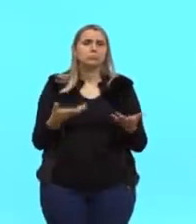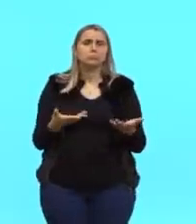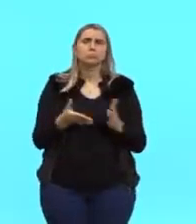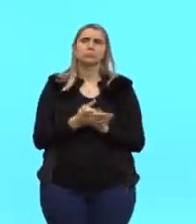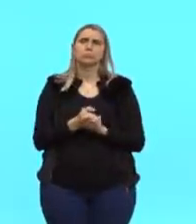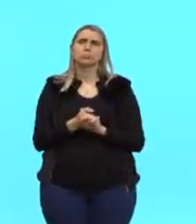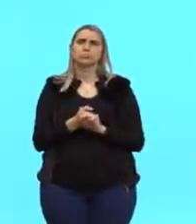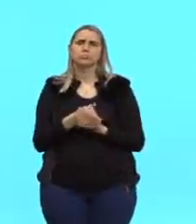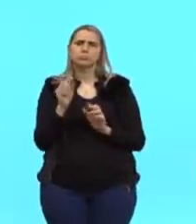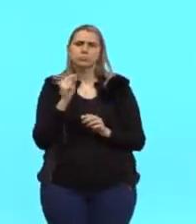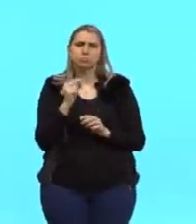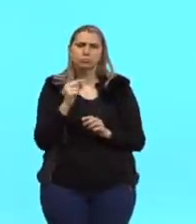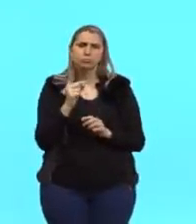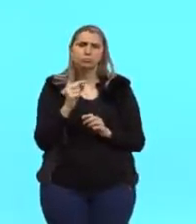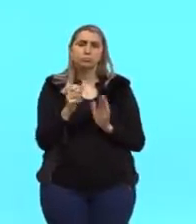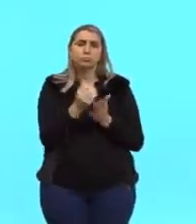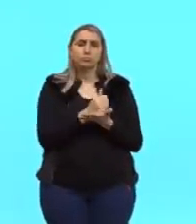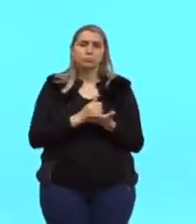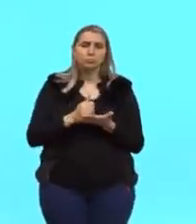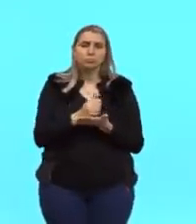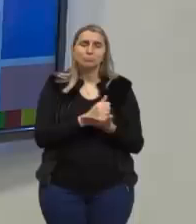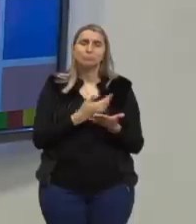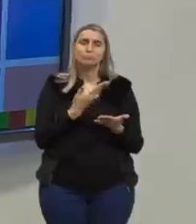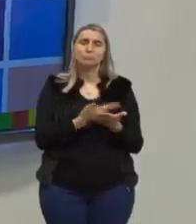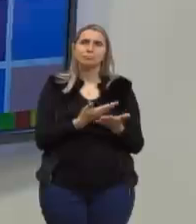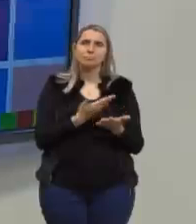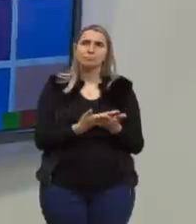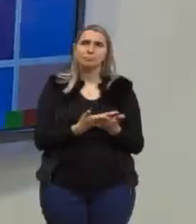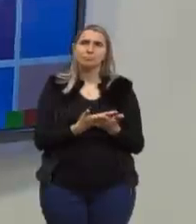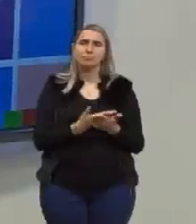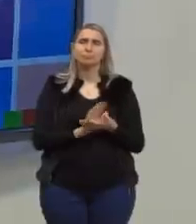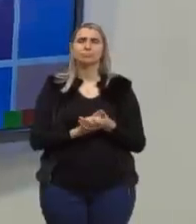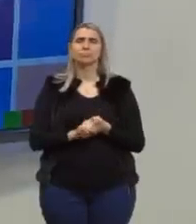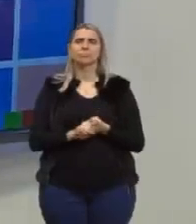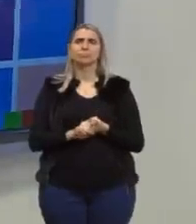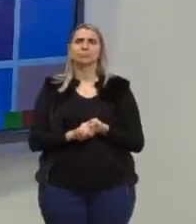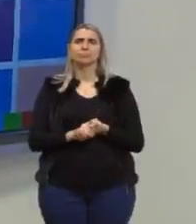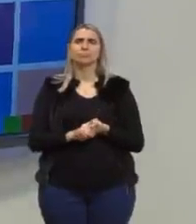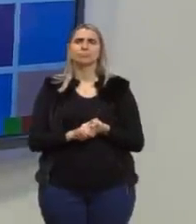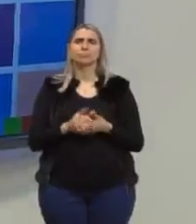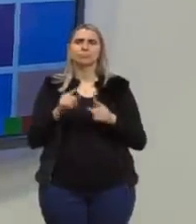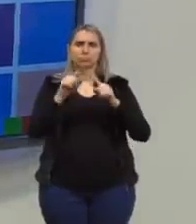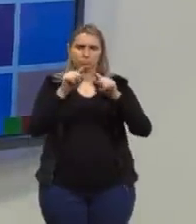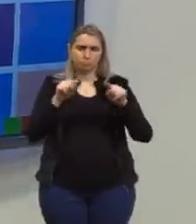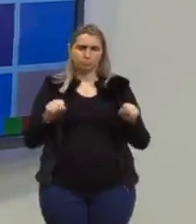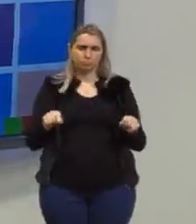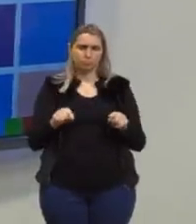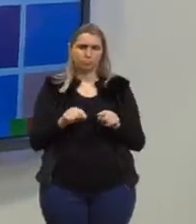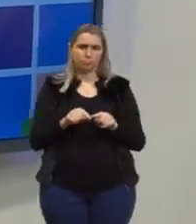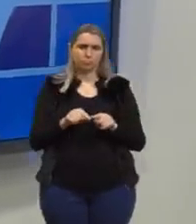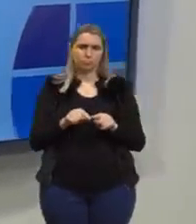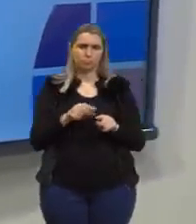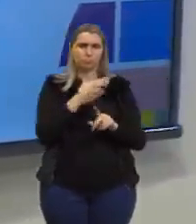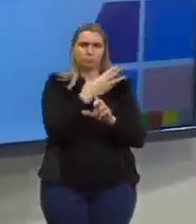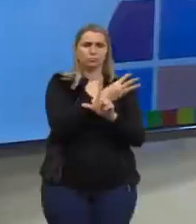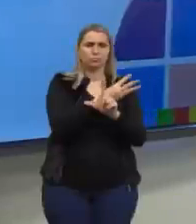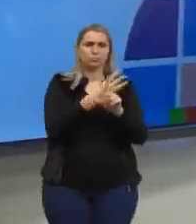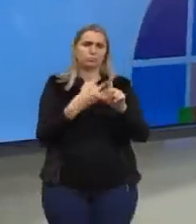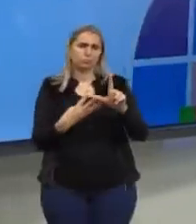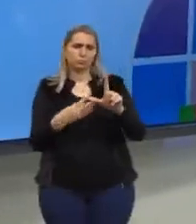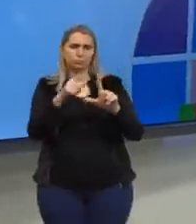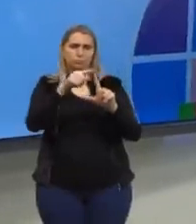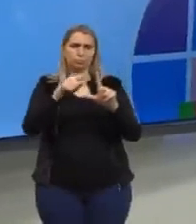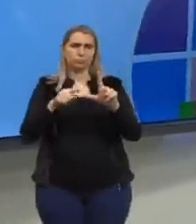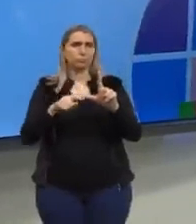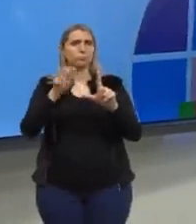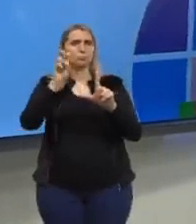ele? Aquele que foi tomado como base nos estudos, certo? Que é o triângulo que tem catetos 3 e 4 e a hipotenusa